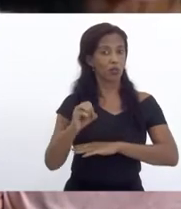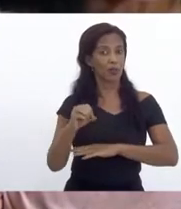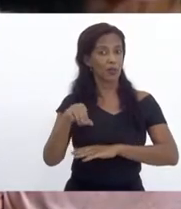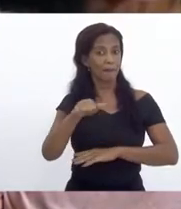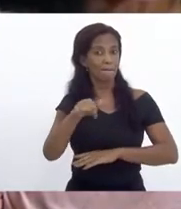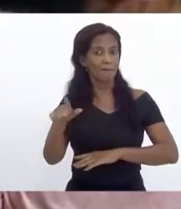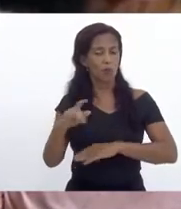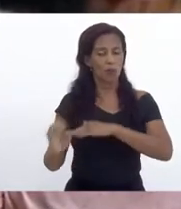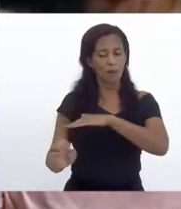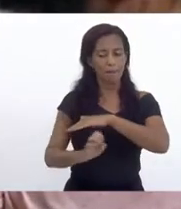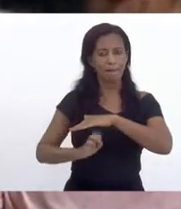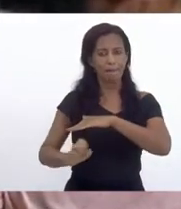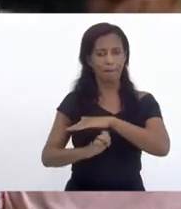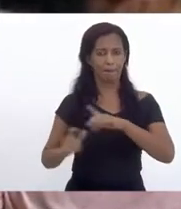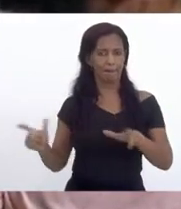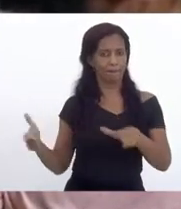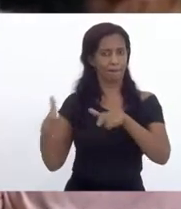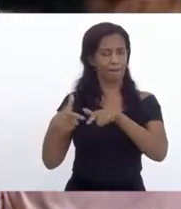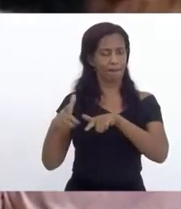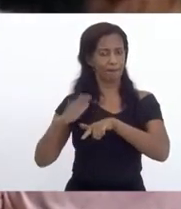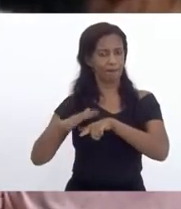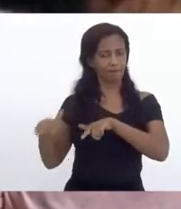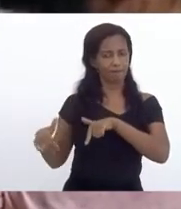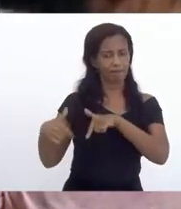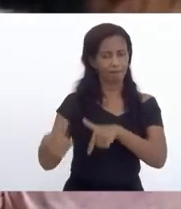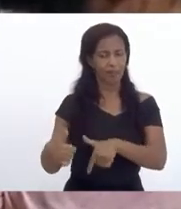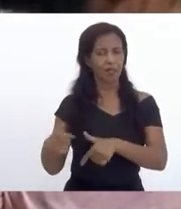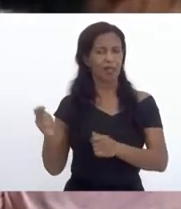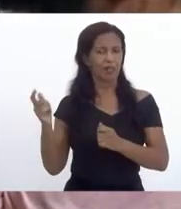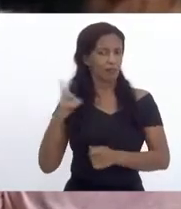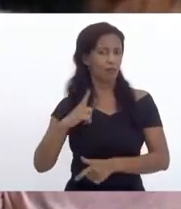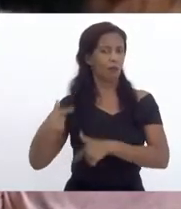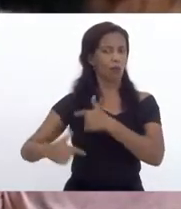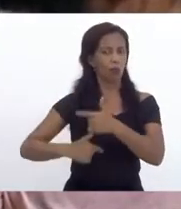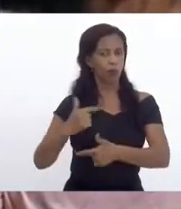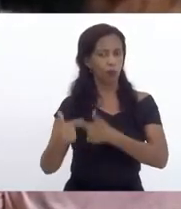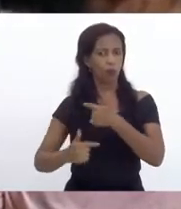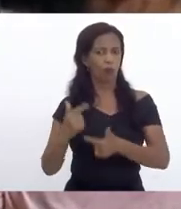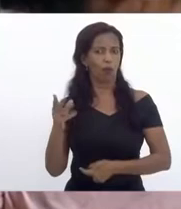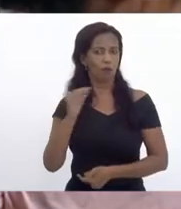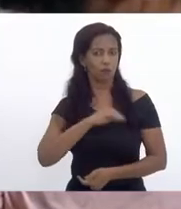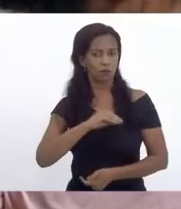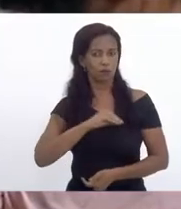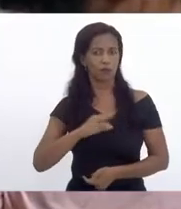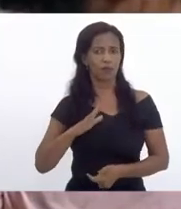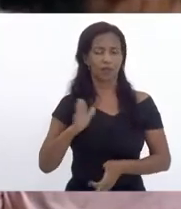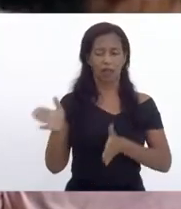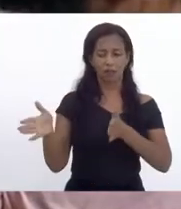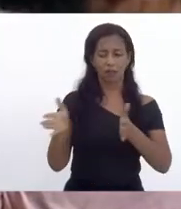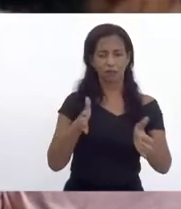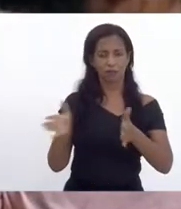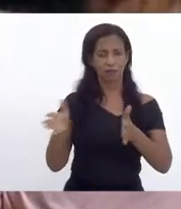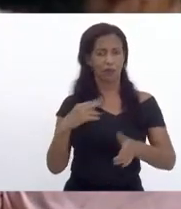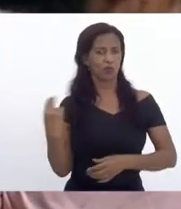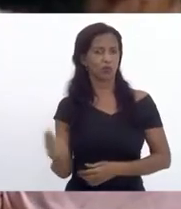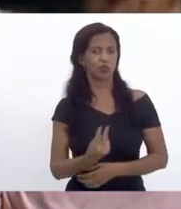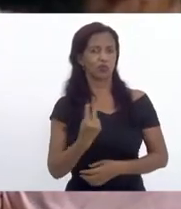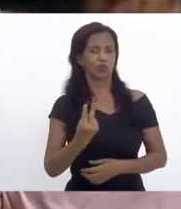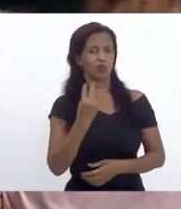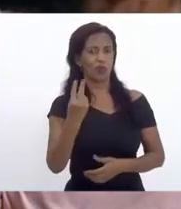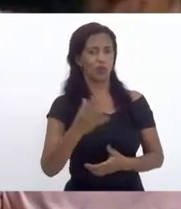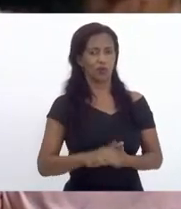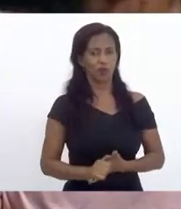pequenas empresas que atuam, empregam, geram renda e estão no meio da cadeia de valor